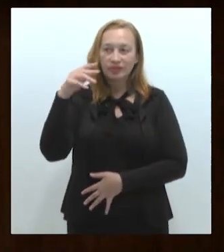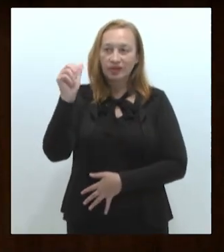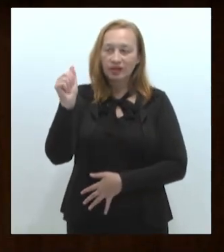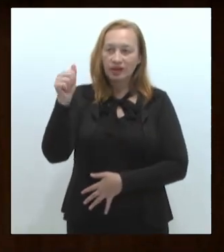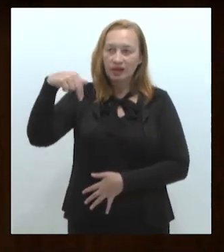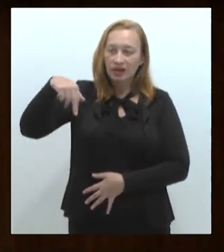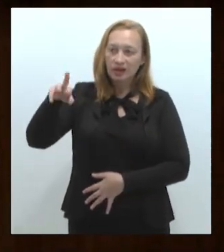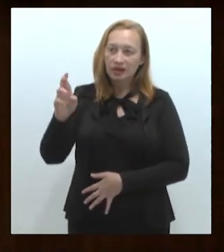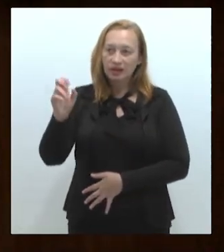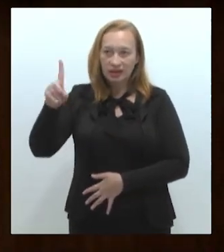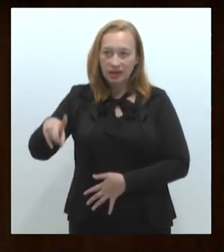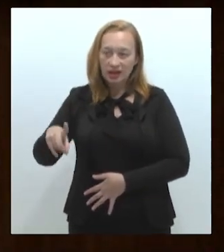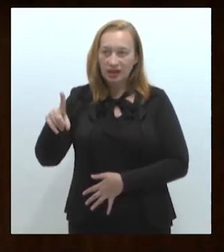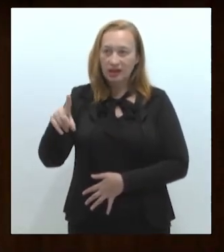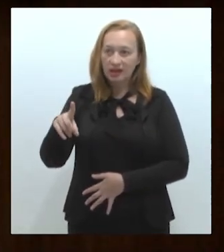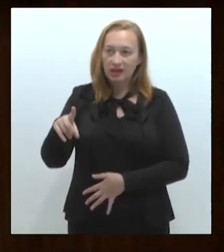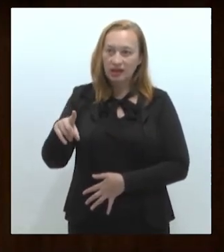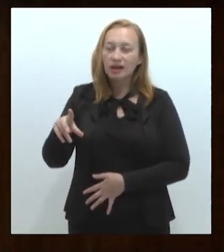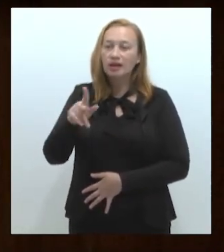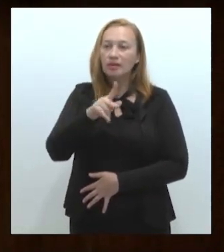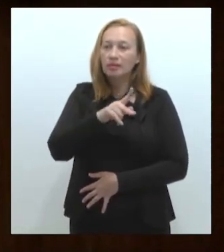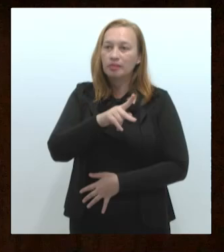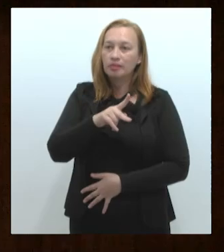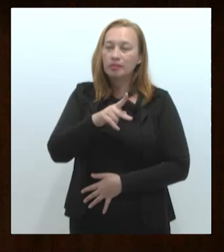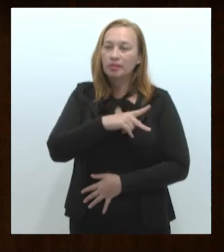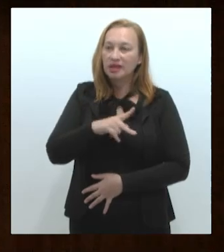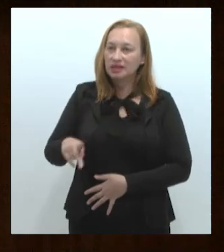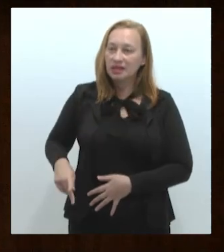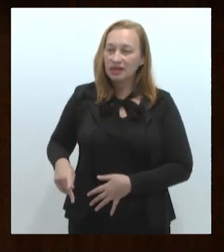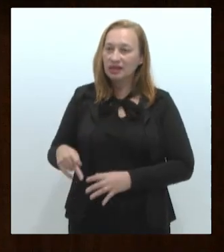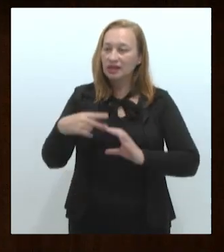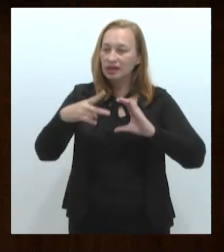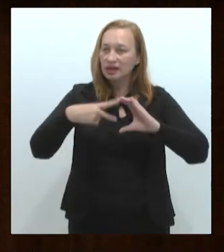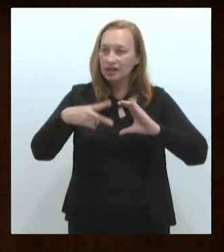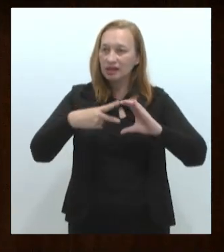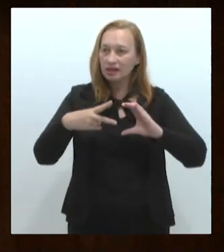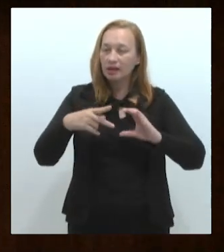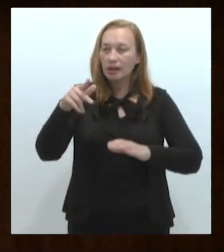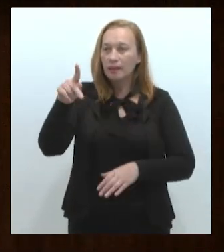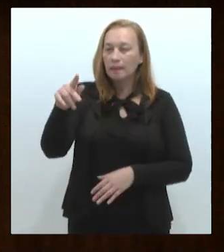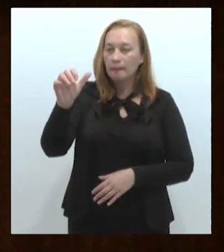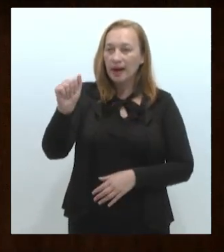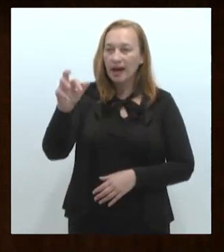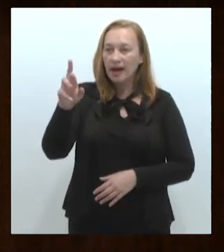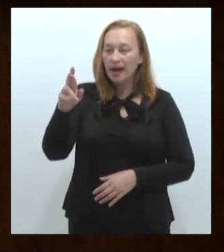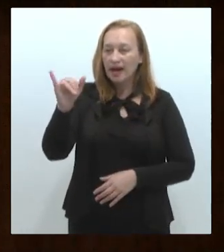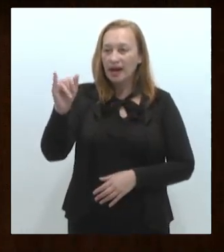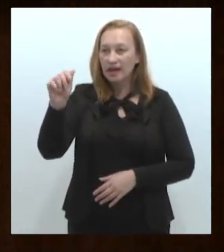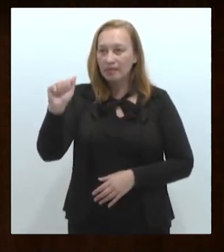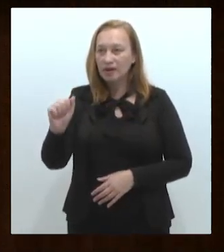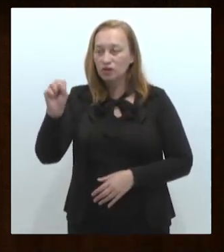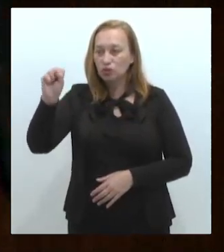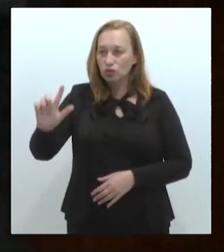Salgueiro, presidente da Câmara de Paraíba do Sul, que hoje nos abrilhanta aqui no Parlamento Fluminense. Obrigado,